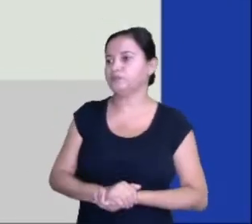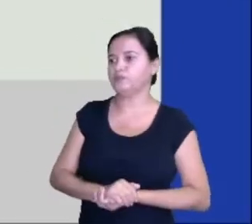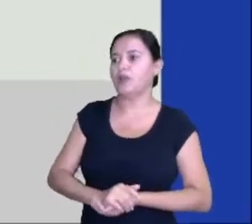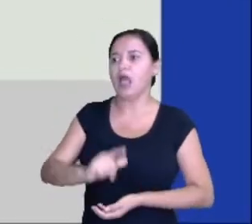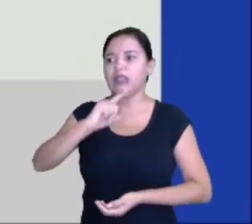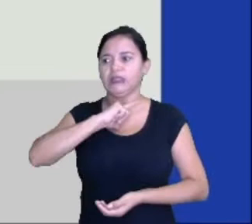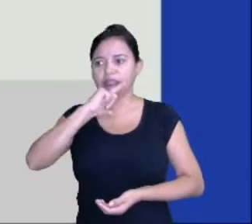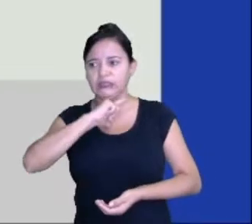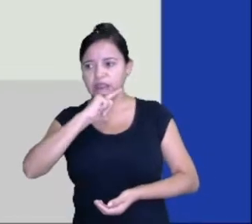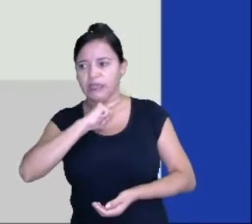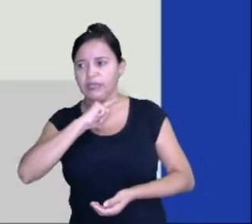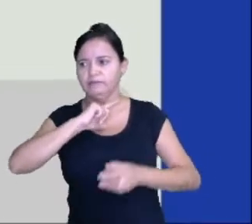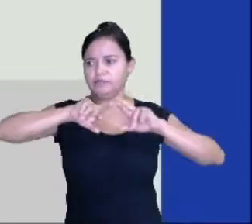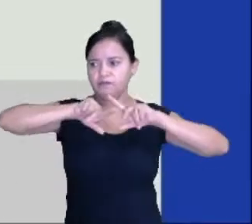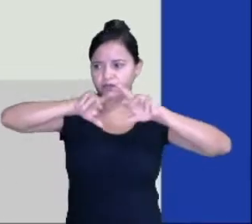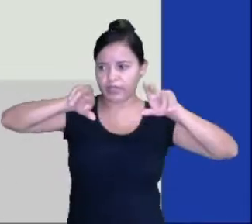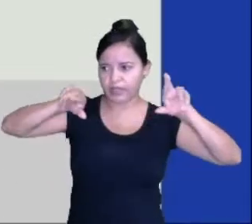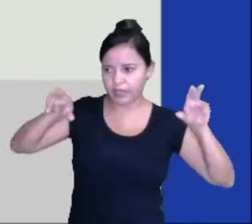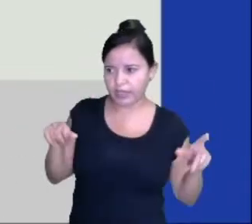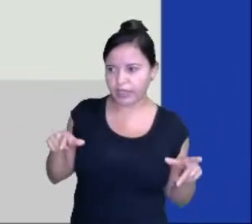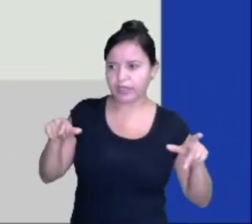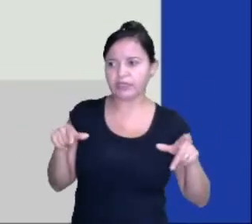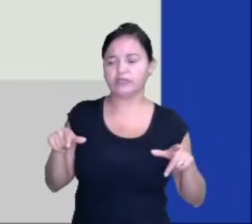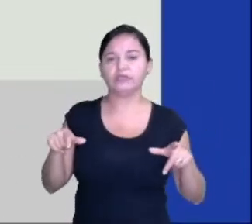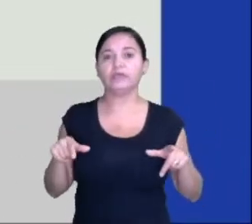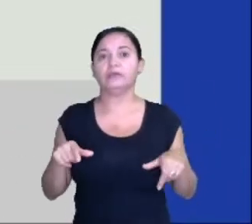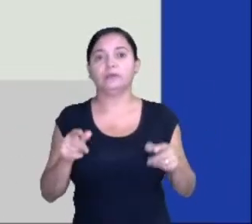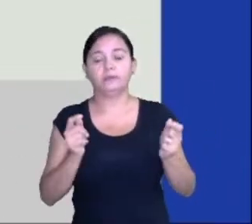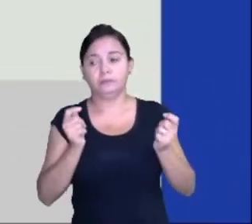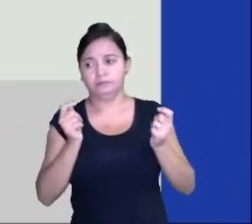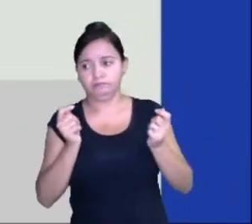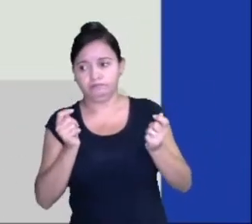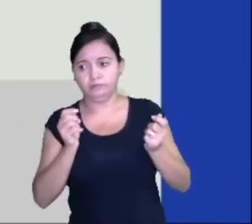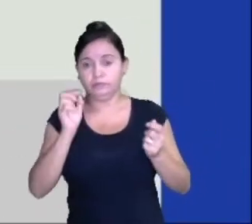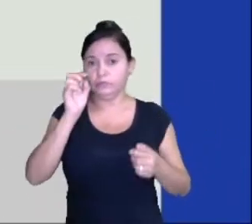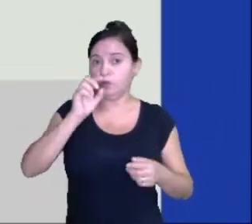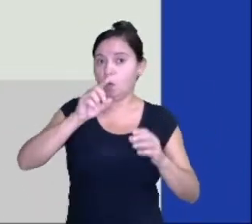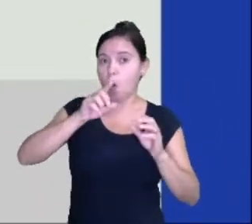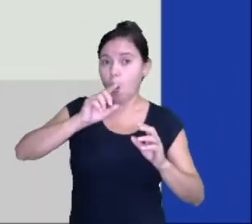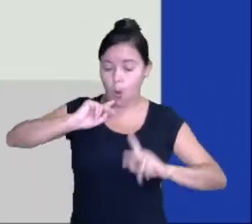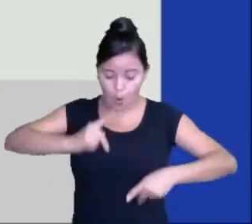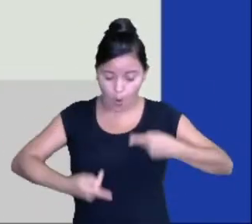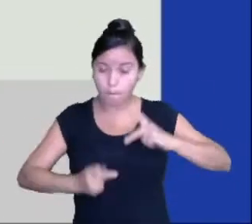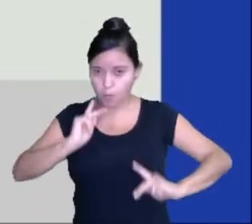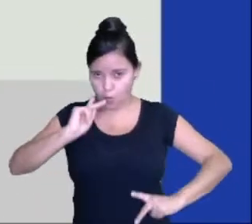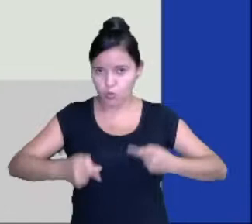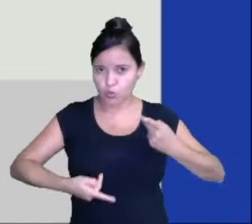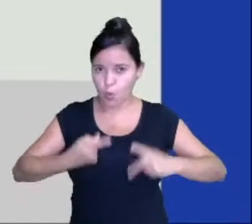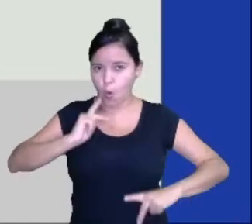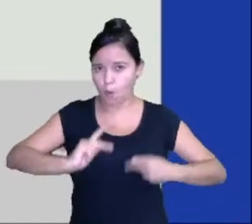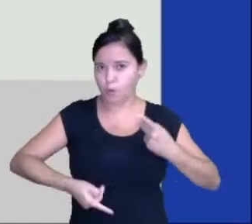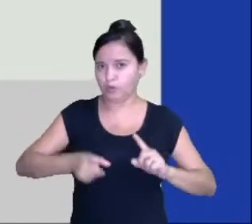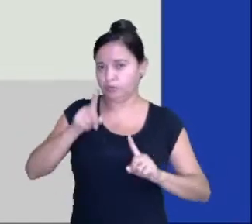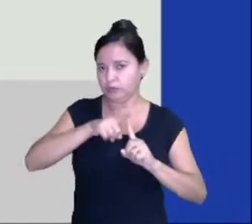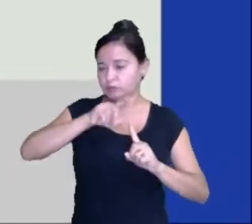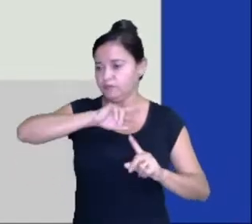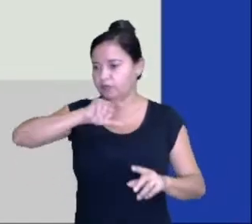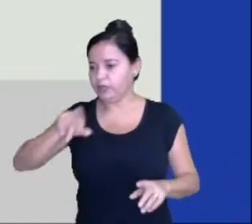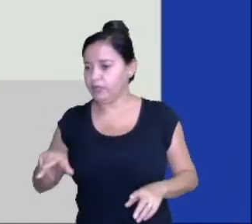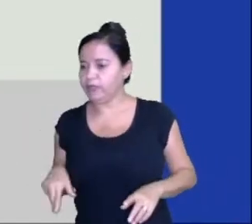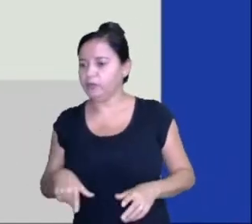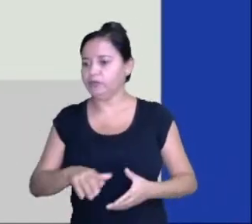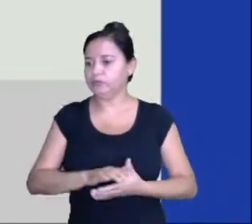os hormônios esteroides, que são derivados do colesterol, principalmente esses hormônios que estão aí em destaque, tá? O cortisol,